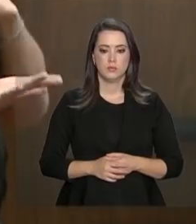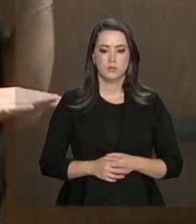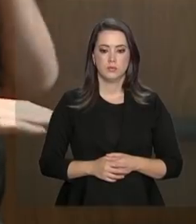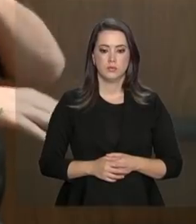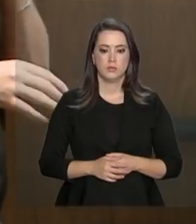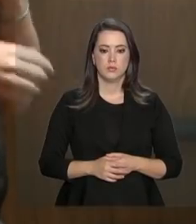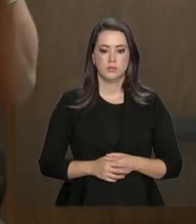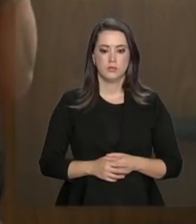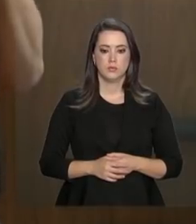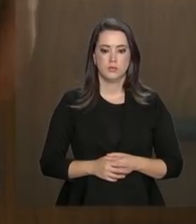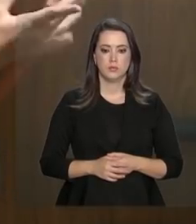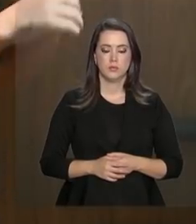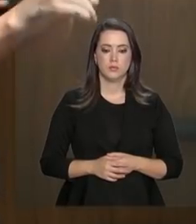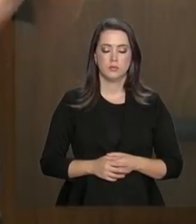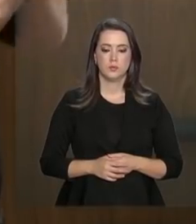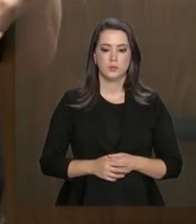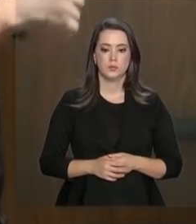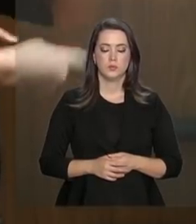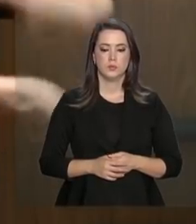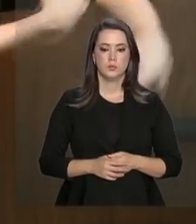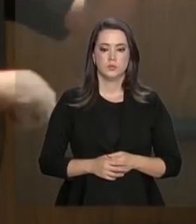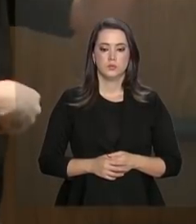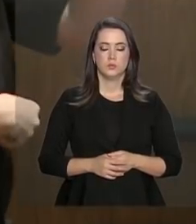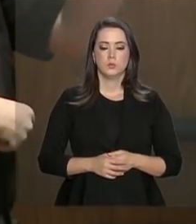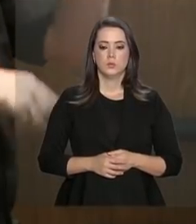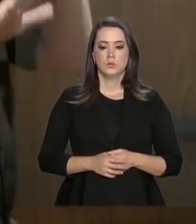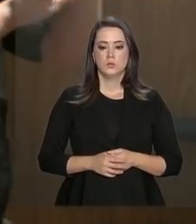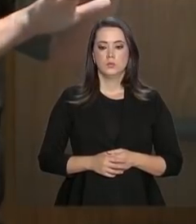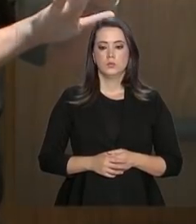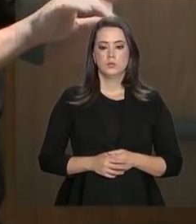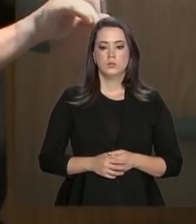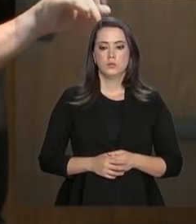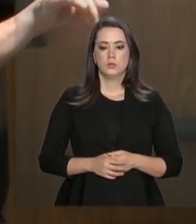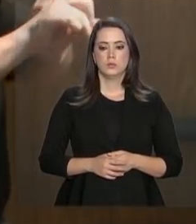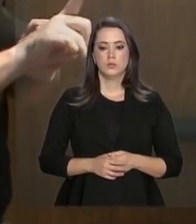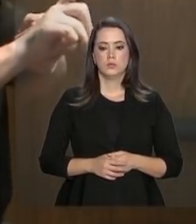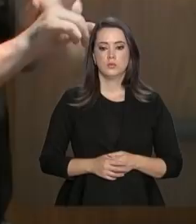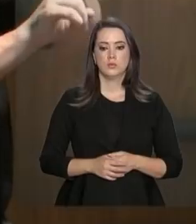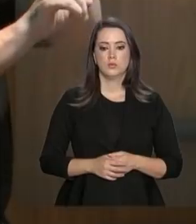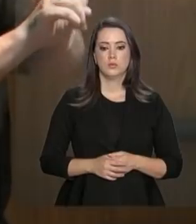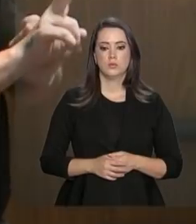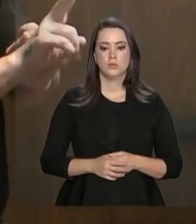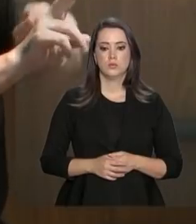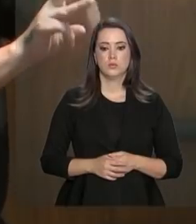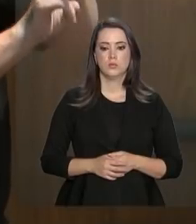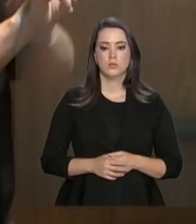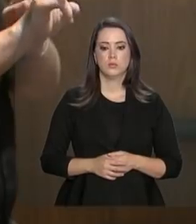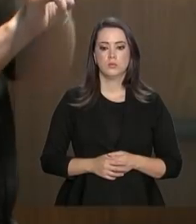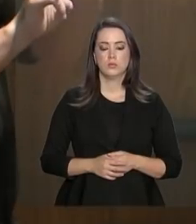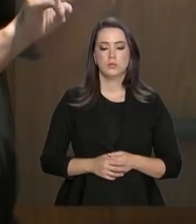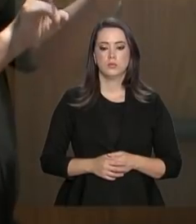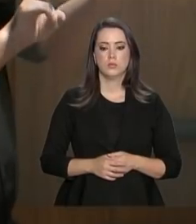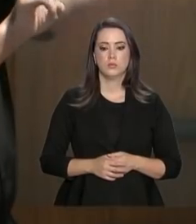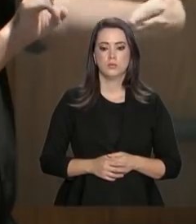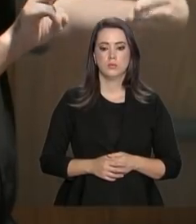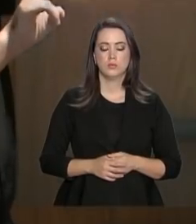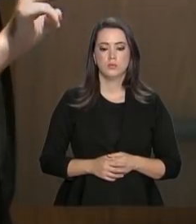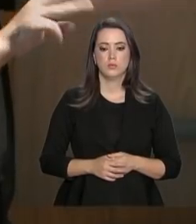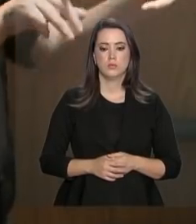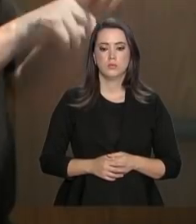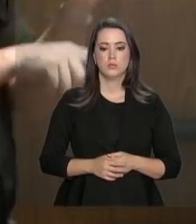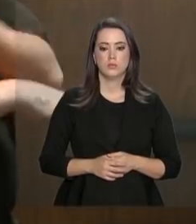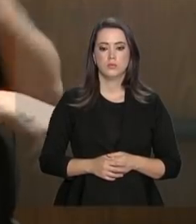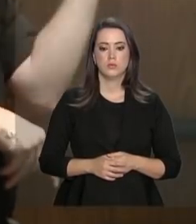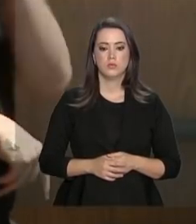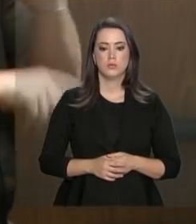esse enfrentamento há 2 meses 3 meses nossa frente nós temos 10 anos de crescimento